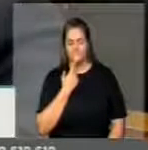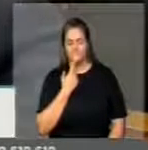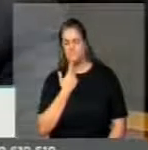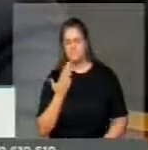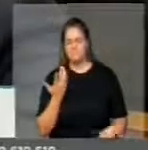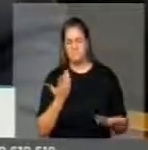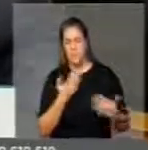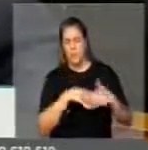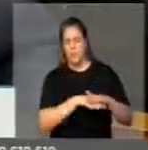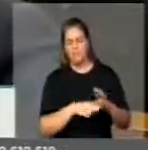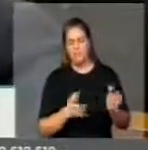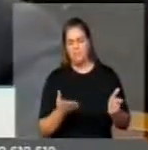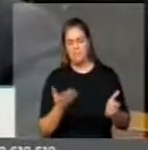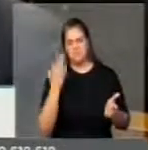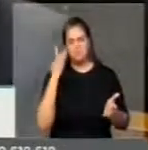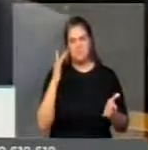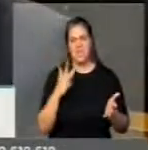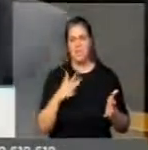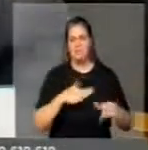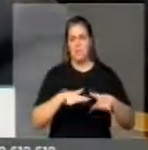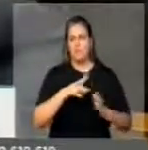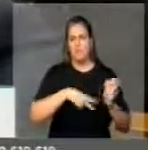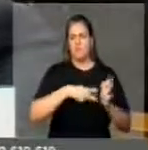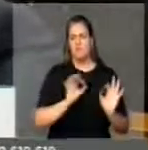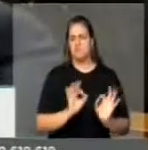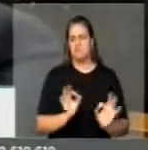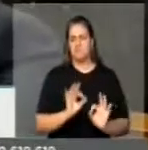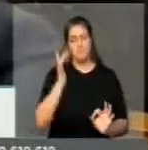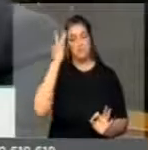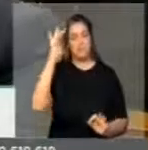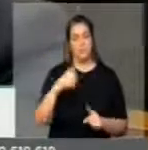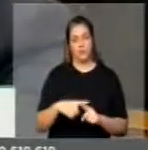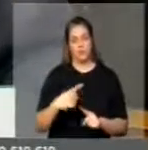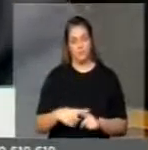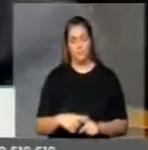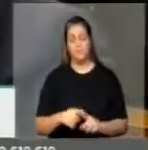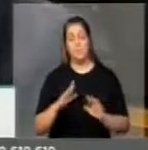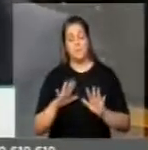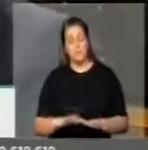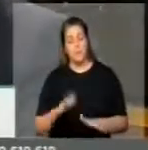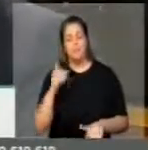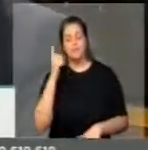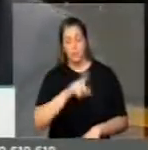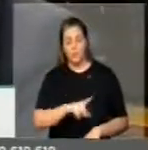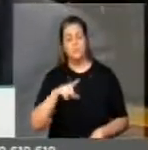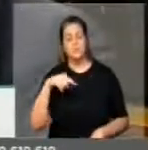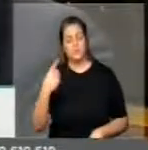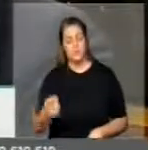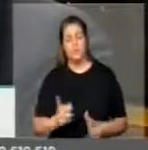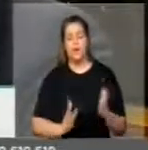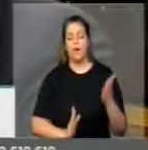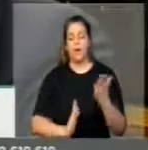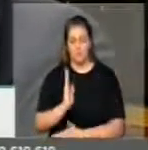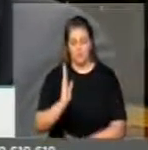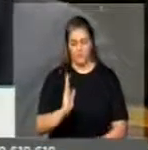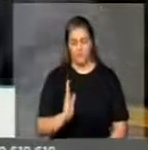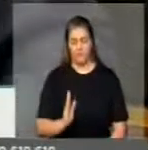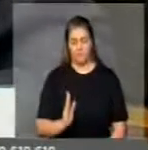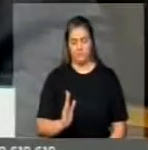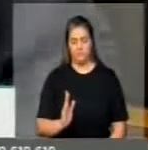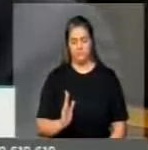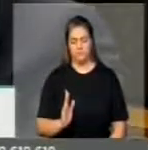arquivado, não movimentou naquele momento e teve um porquê, mas nós conseguimos aprovar na Comissão de Constituição e Justiça